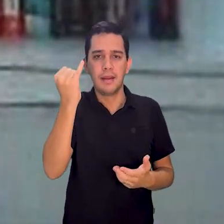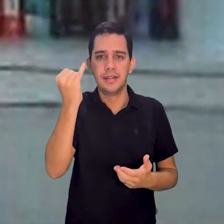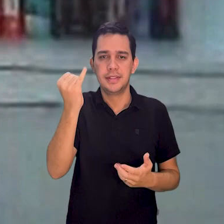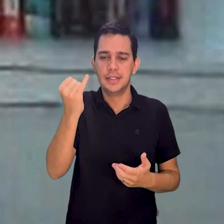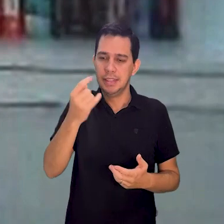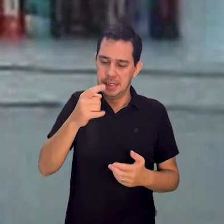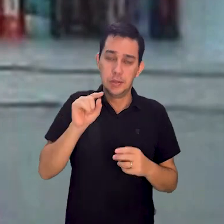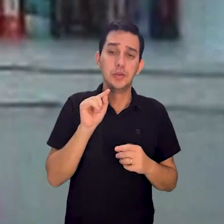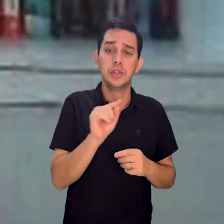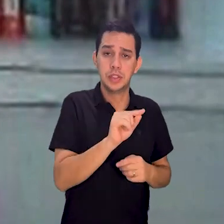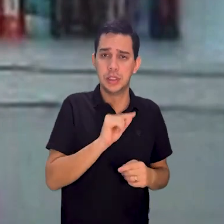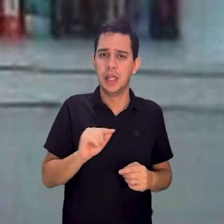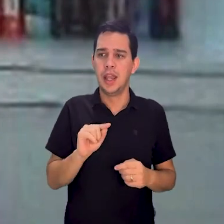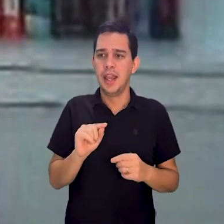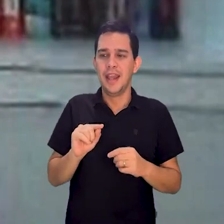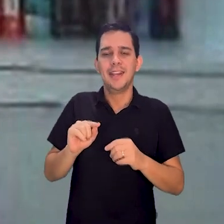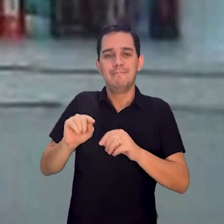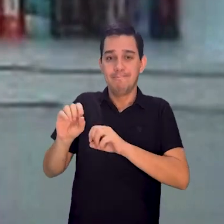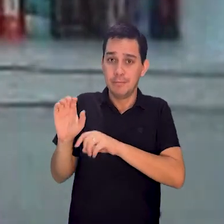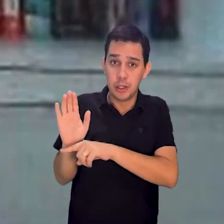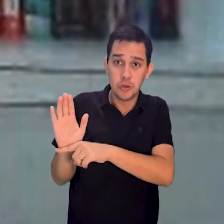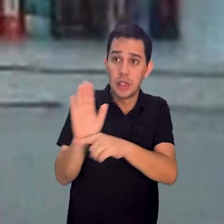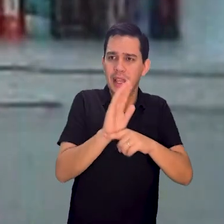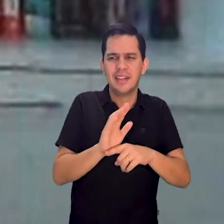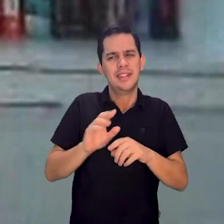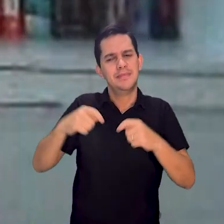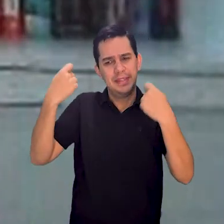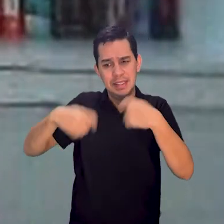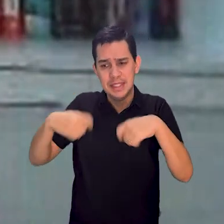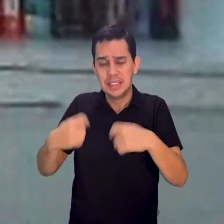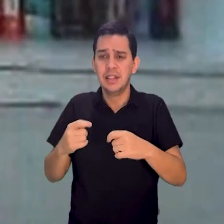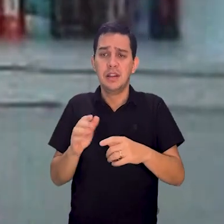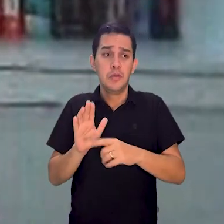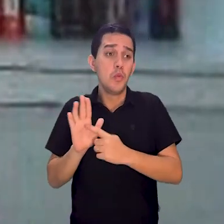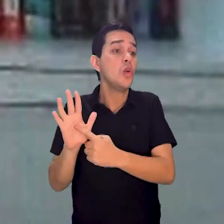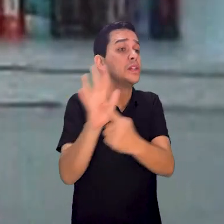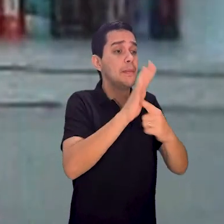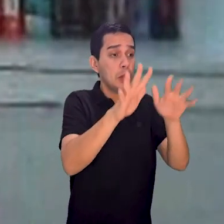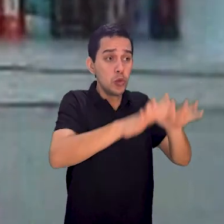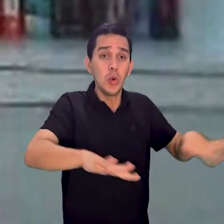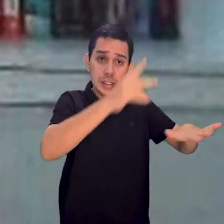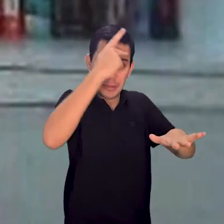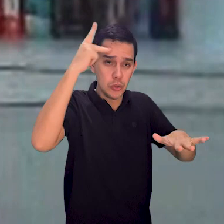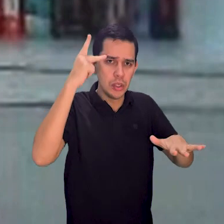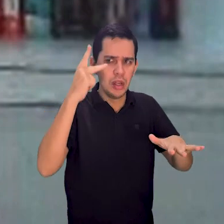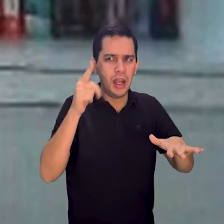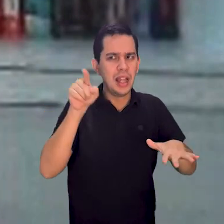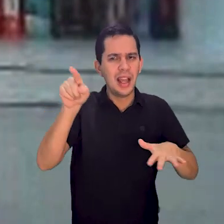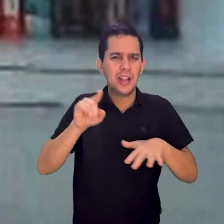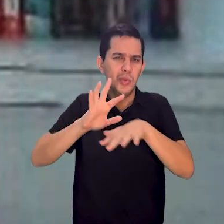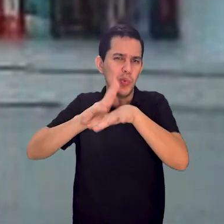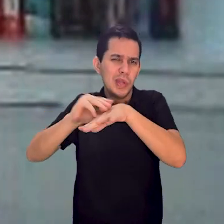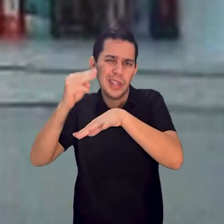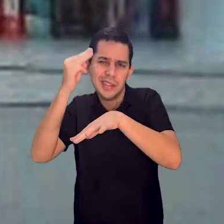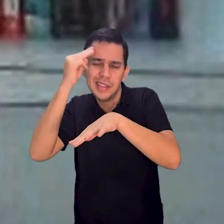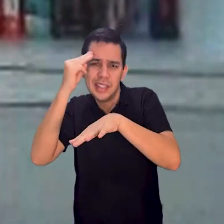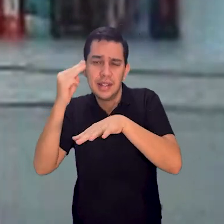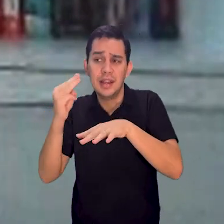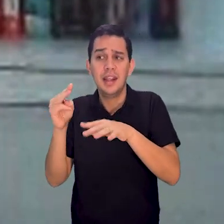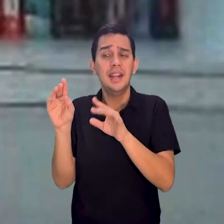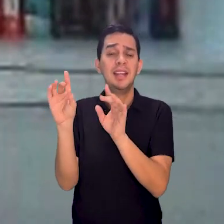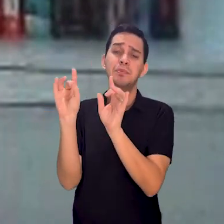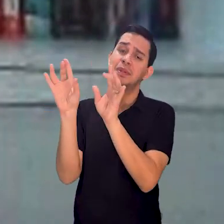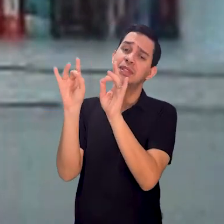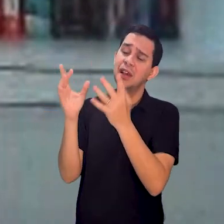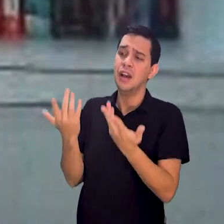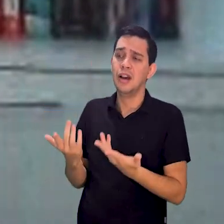E a ideia e a necessidade que a gente tem é de justamente desmistificar e provar e mostrar para as pessoas que o paciente psiquiátrico é